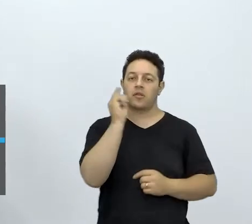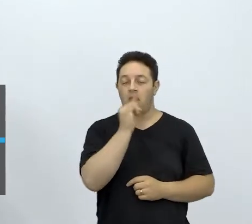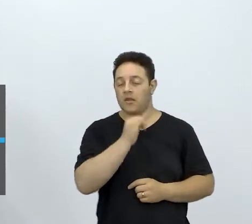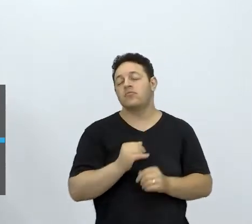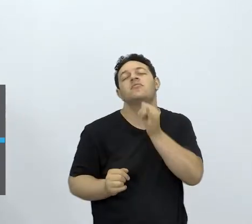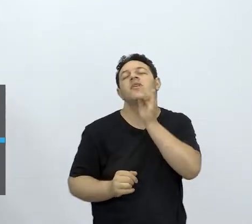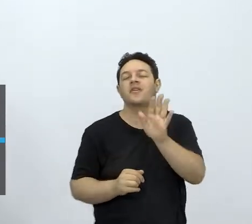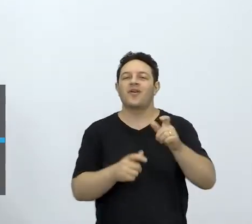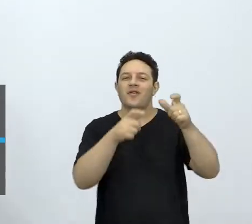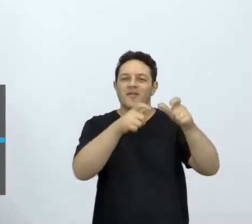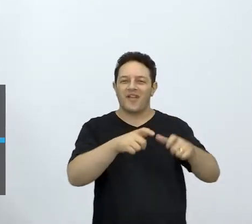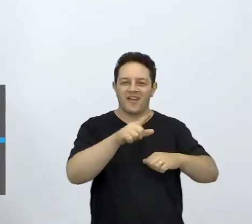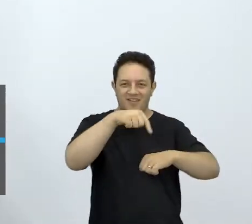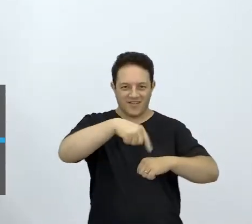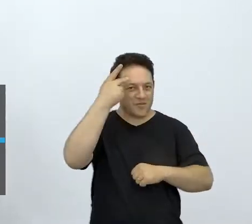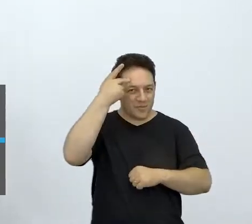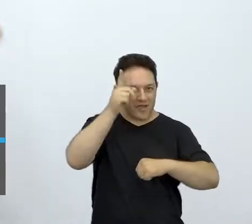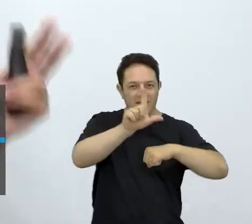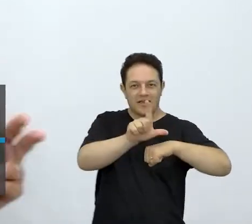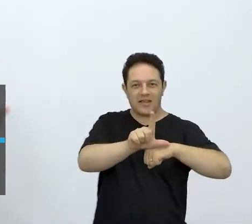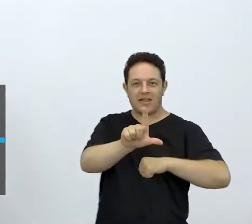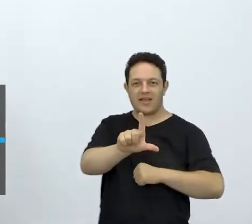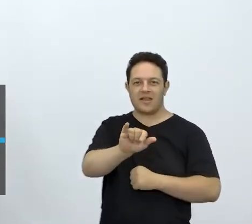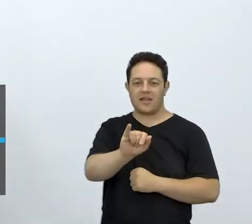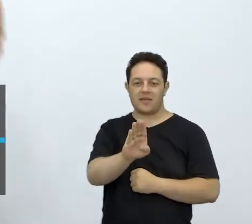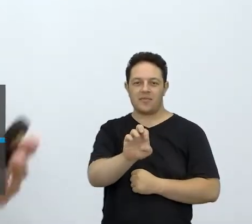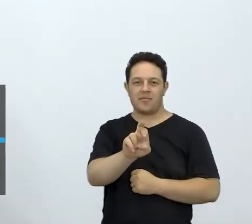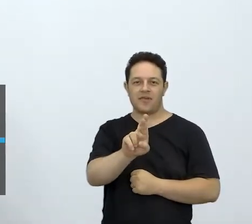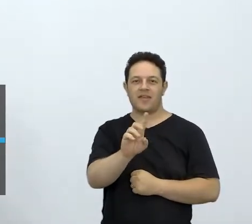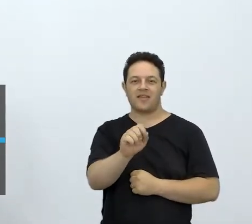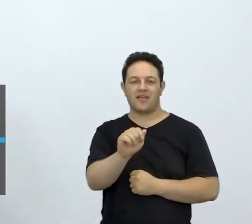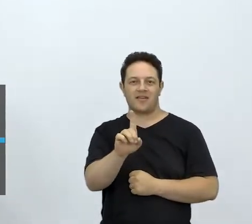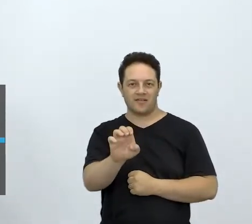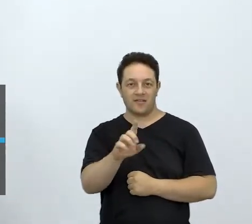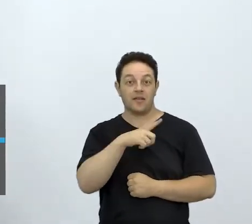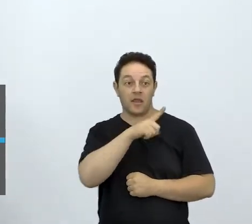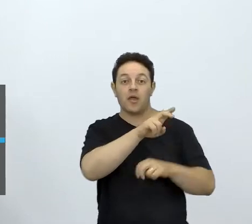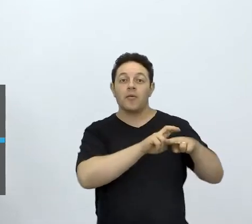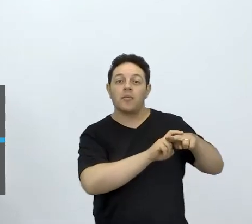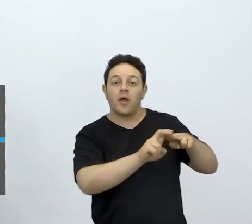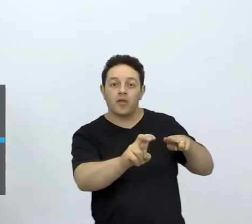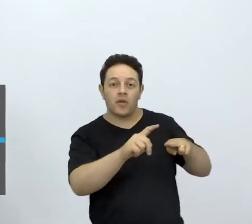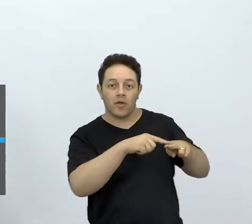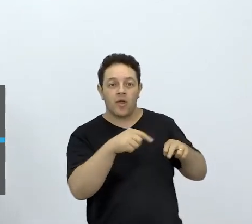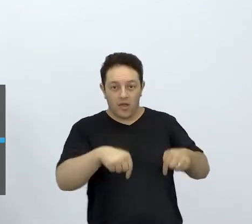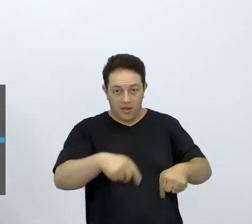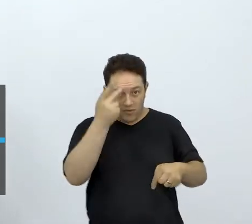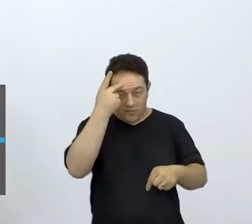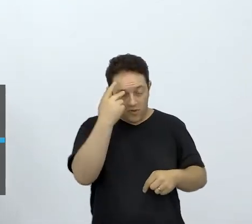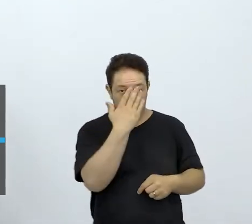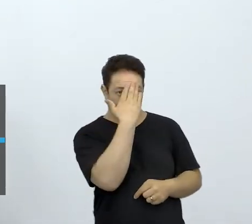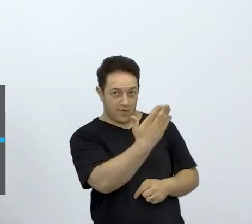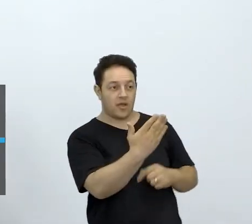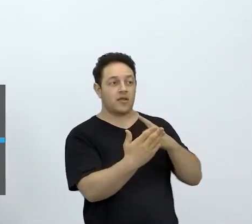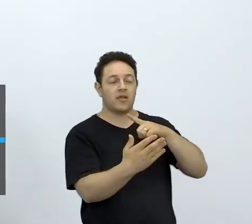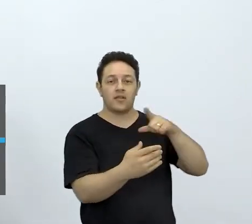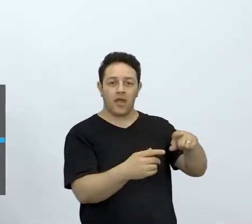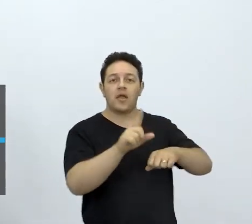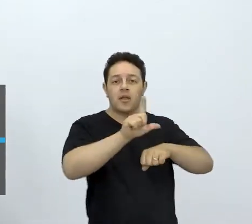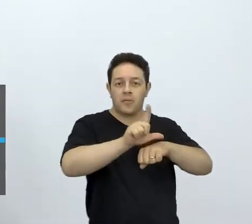Liberdade, né? Aquela frente daquele metrô aqui no estado de São Paulo. Se você vai no bairro da